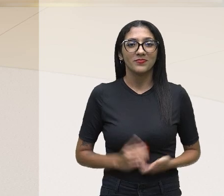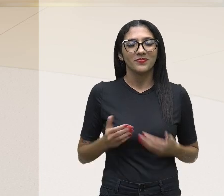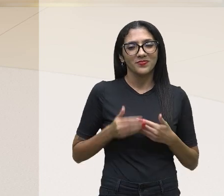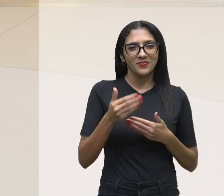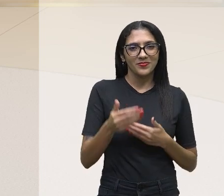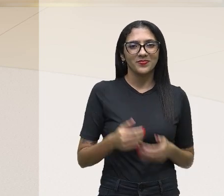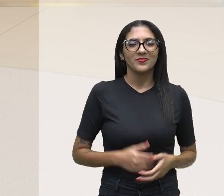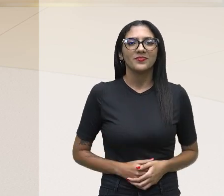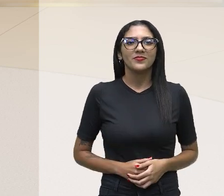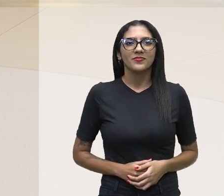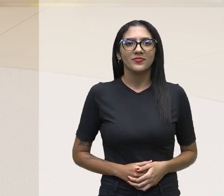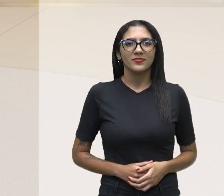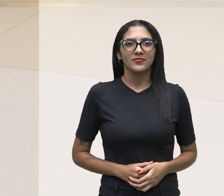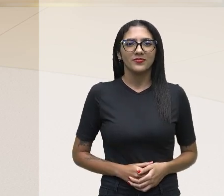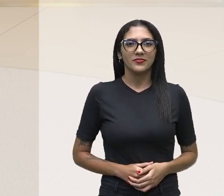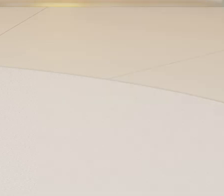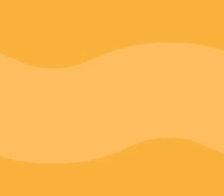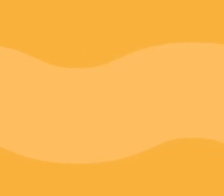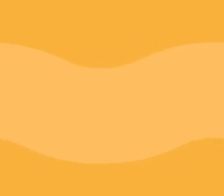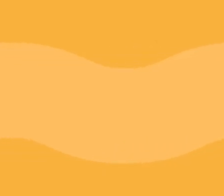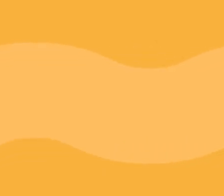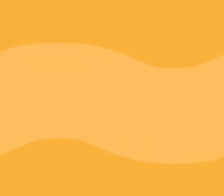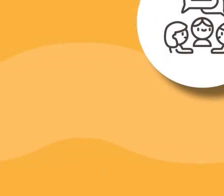Então vamos à nossa aula.